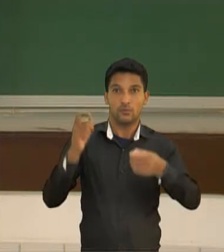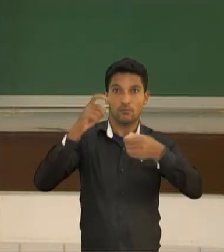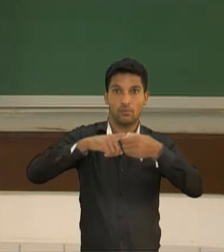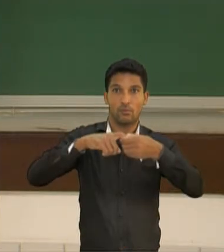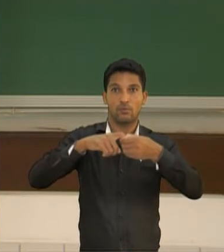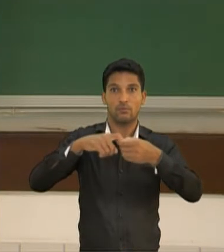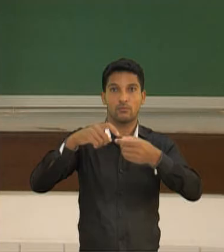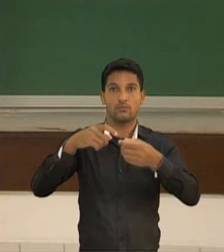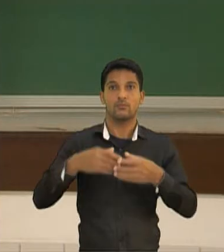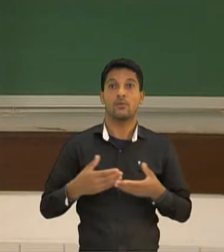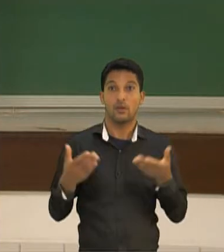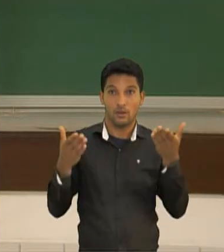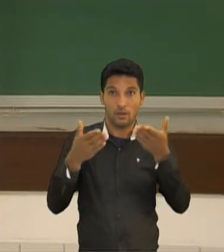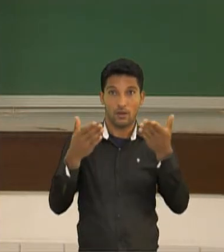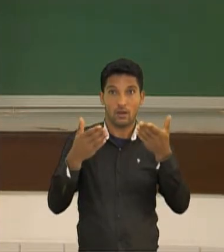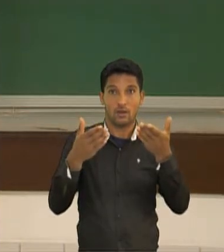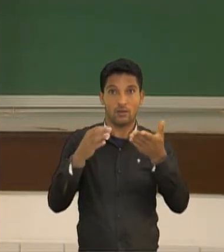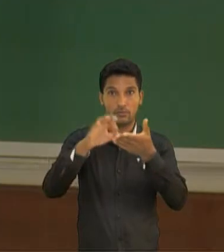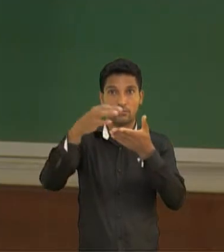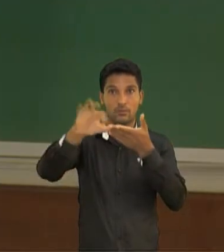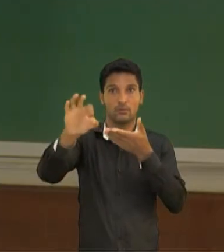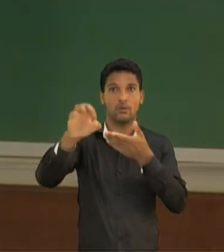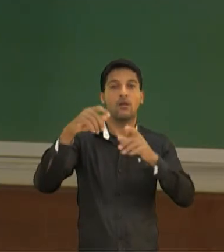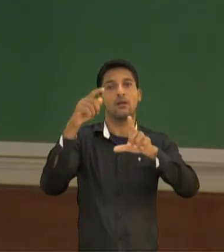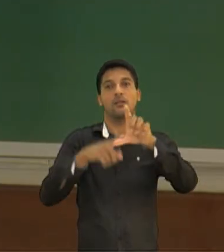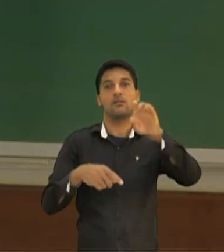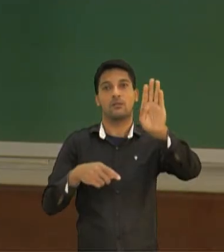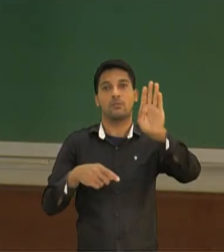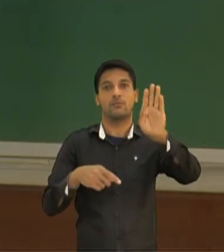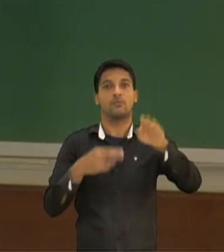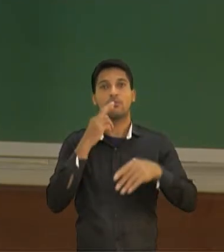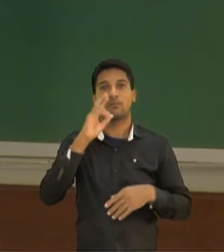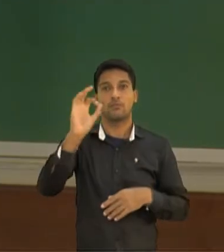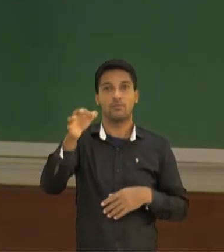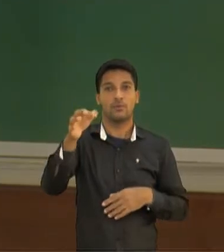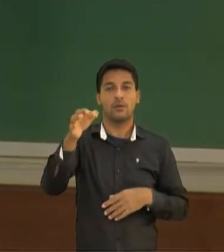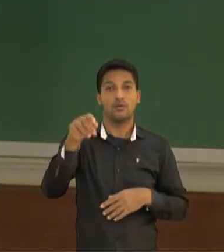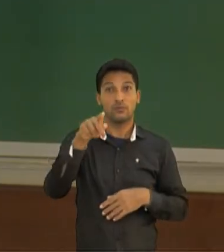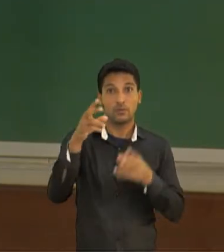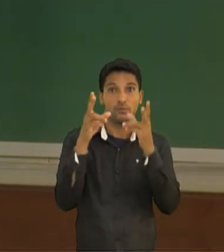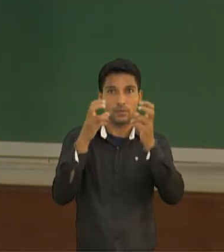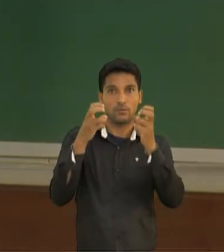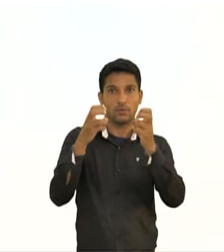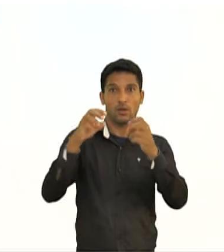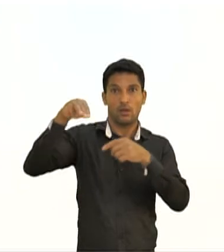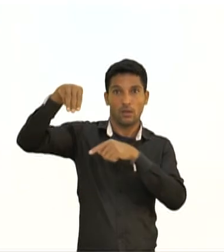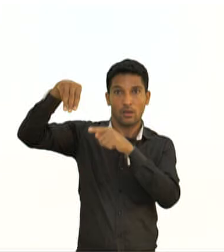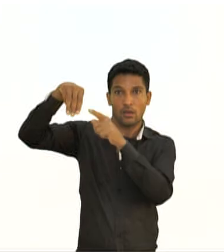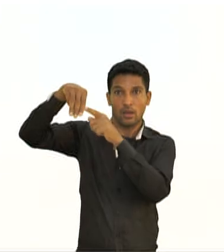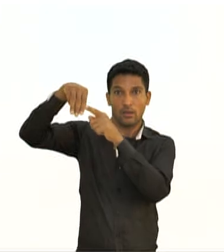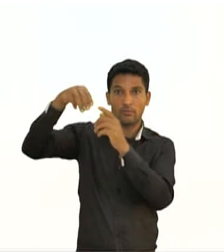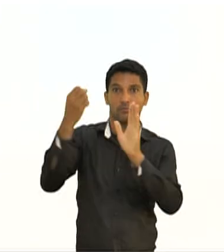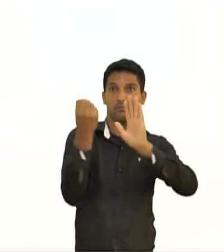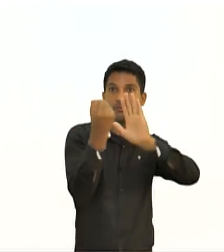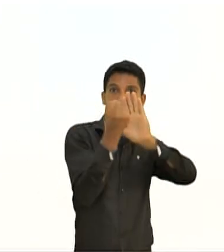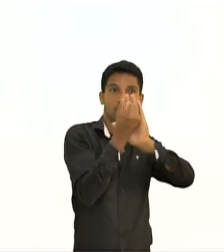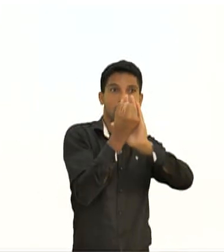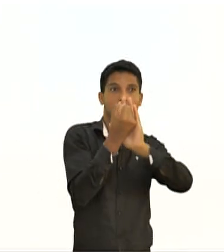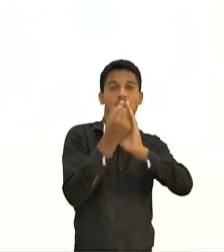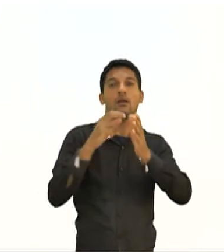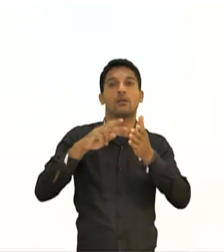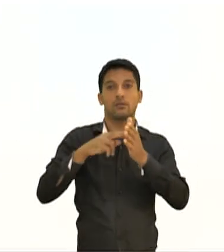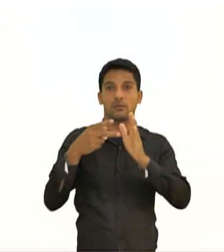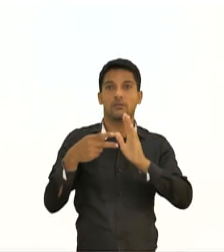Retornando então, pessoal, quem escolheu a letra B, né, conseguiu captar aí que essa letra M, esse símbolo aqui, é um ícone